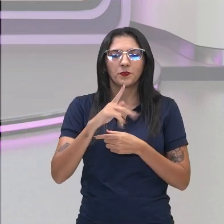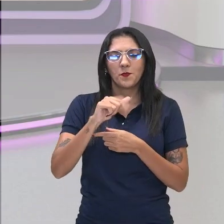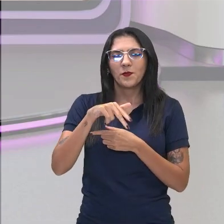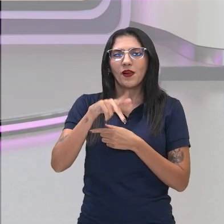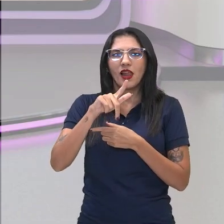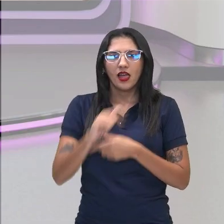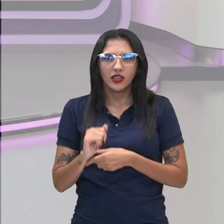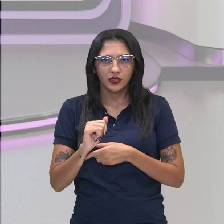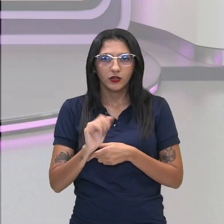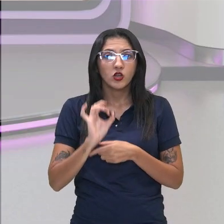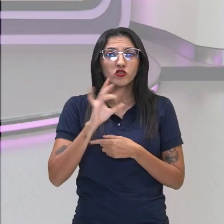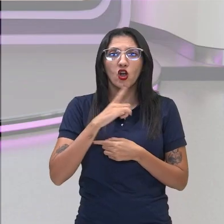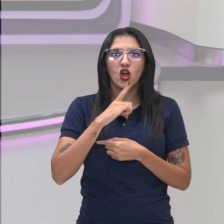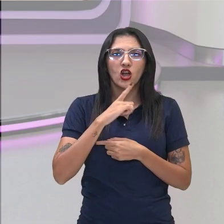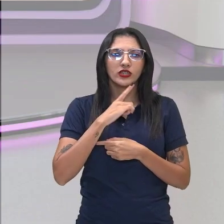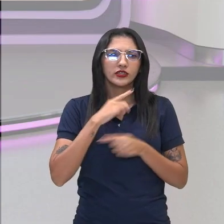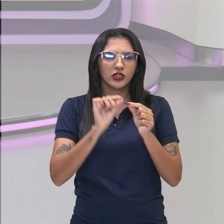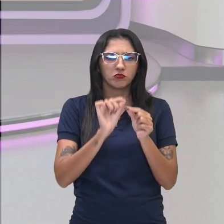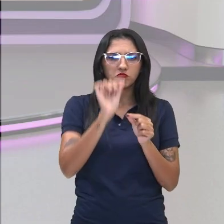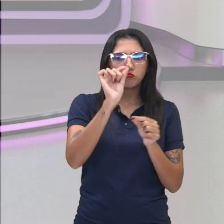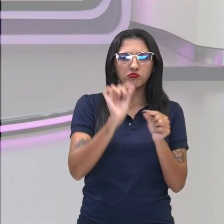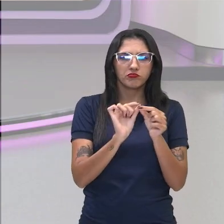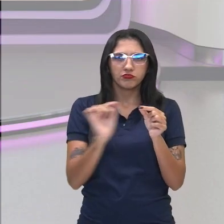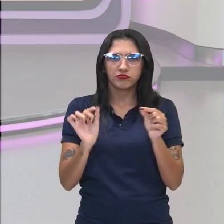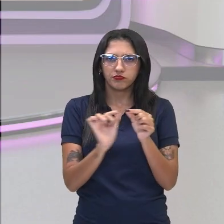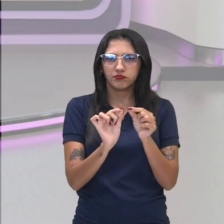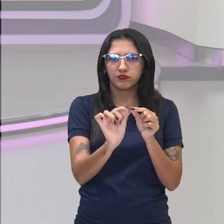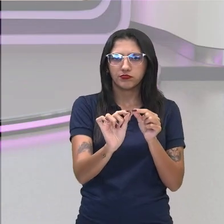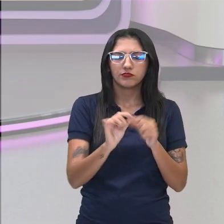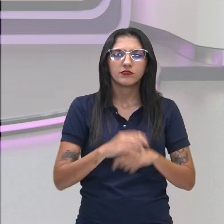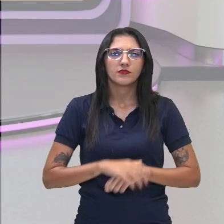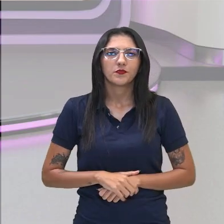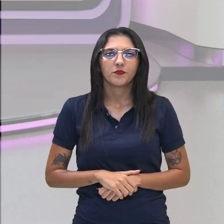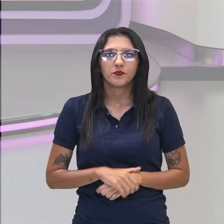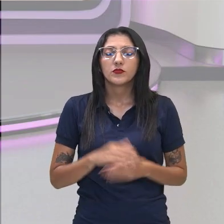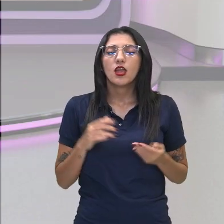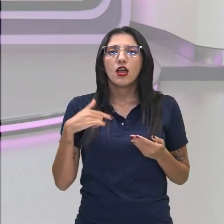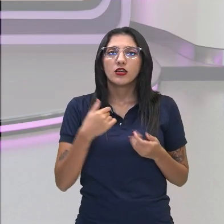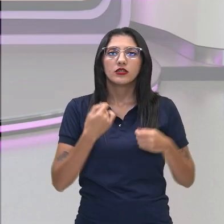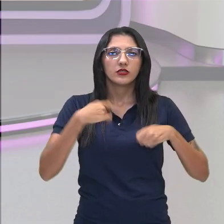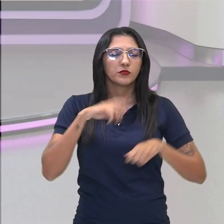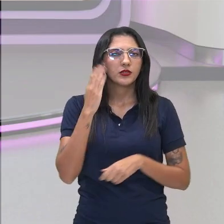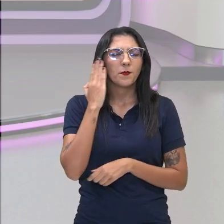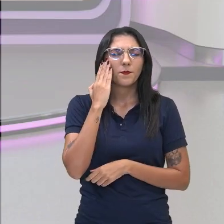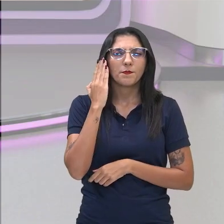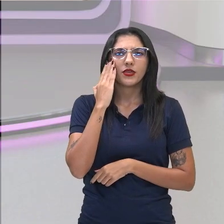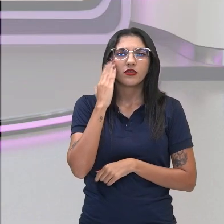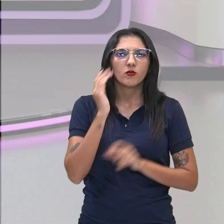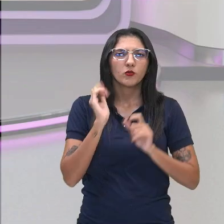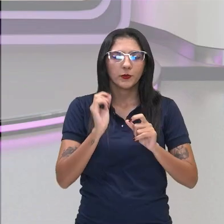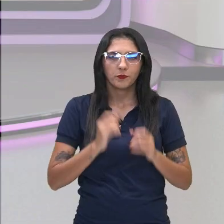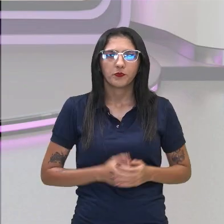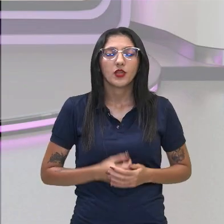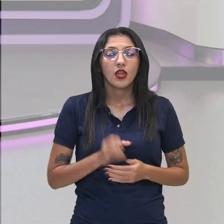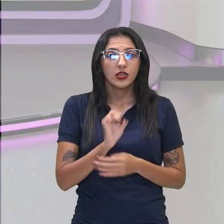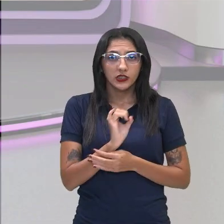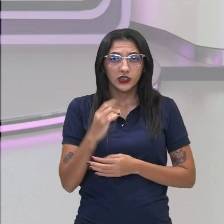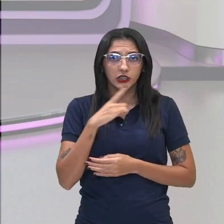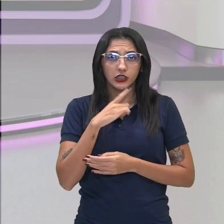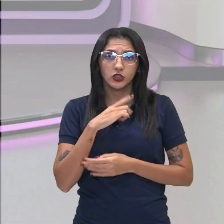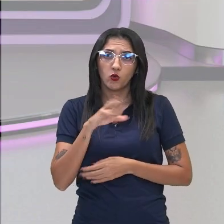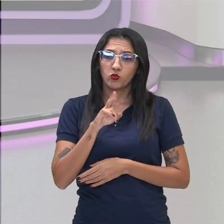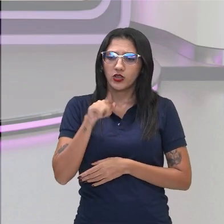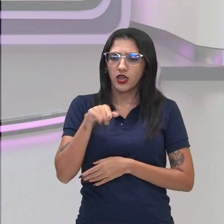formada apenas por segmentos de reta. Então, a gente tem que pensar o seguinte: toda vez que eu tiver